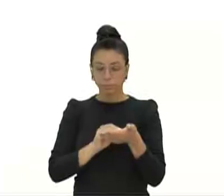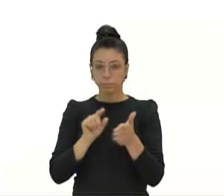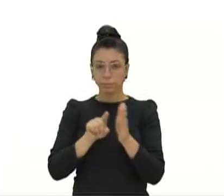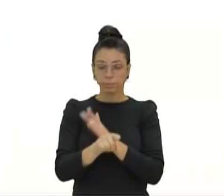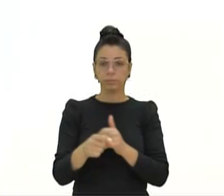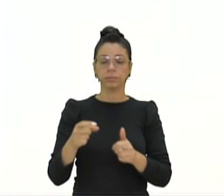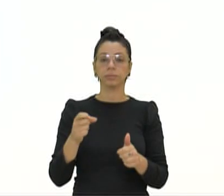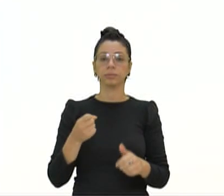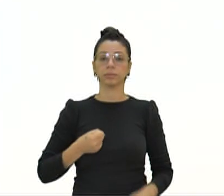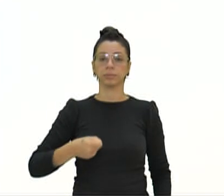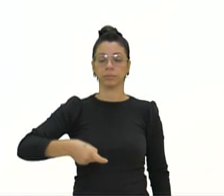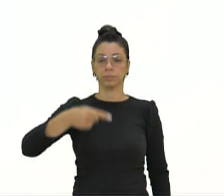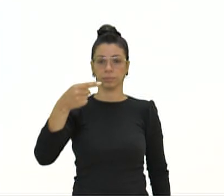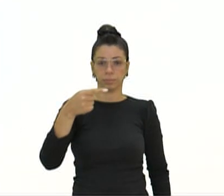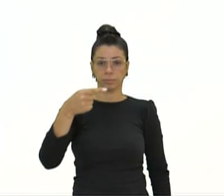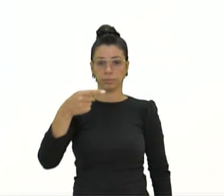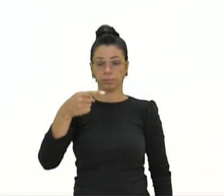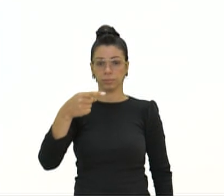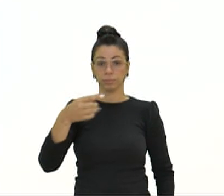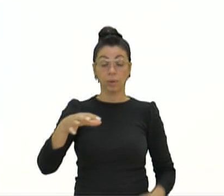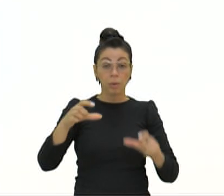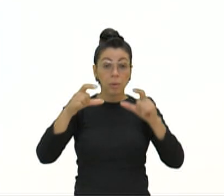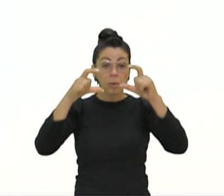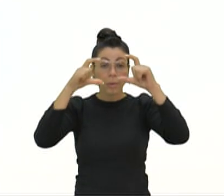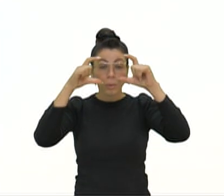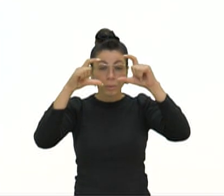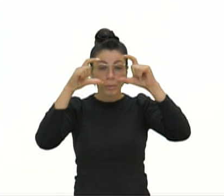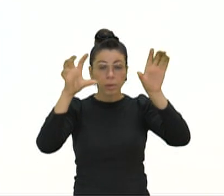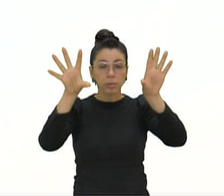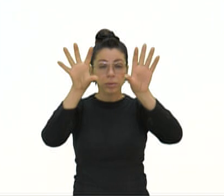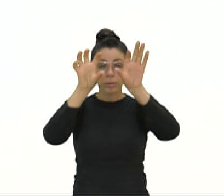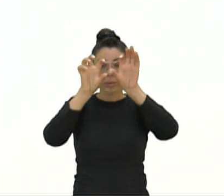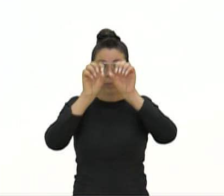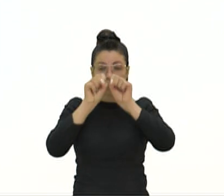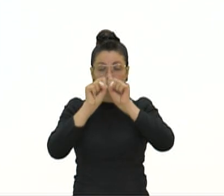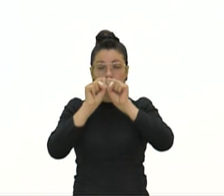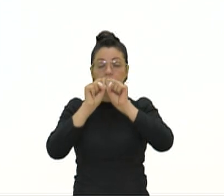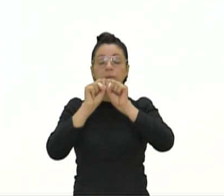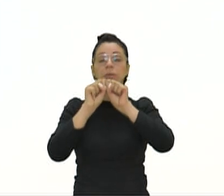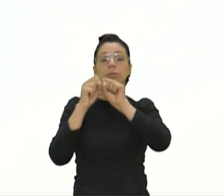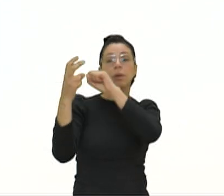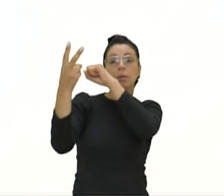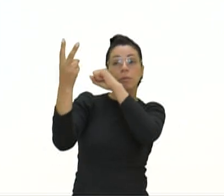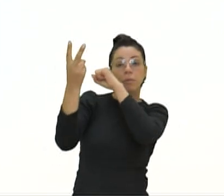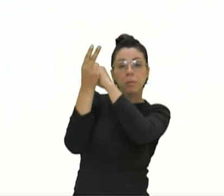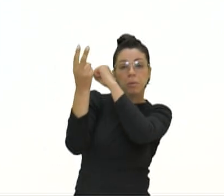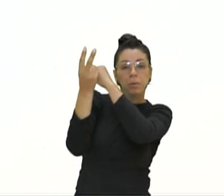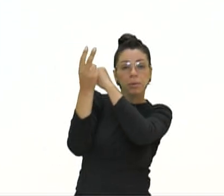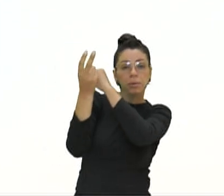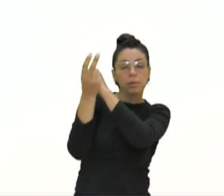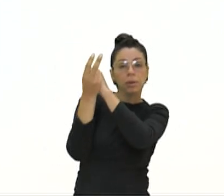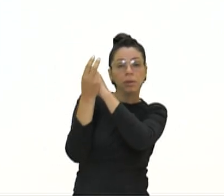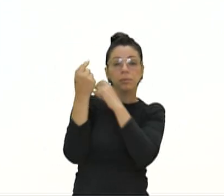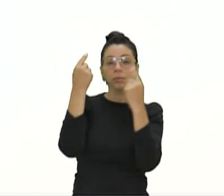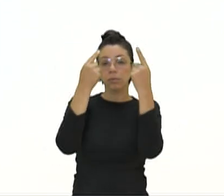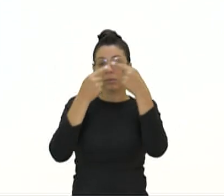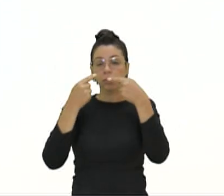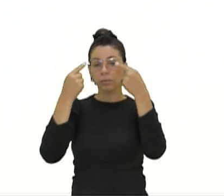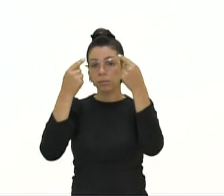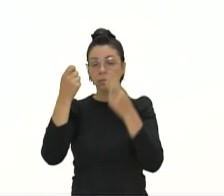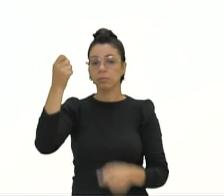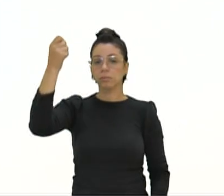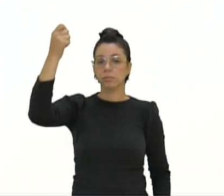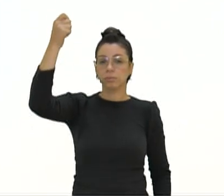1. Os óculos escuros são usados para proteger os olhos contra a luminosidade